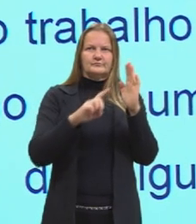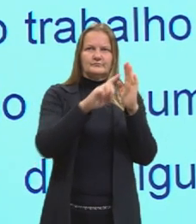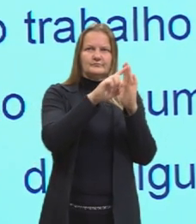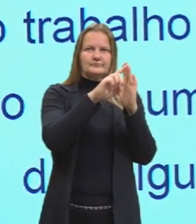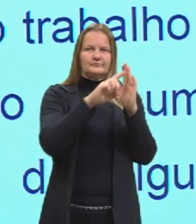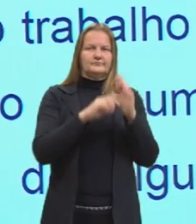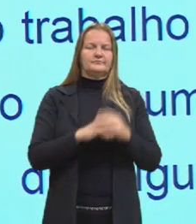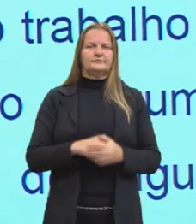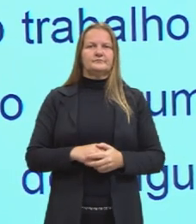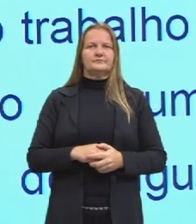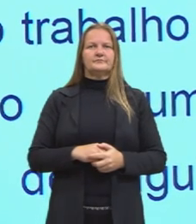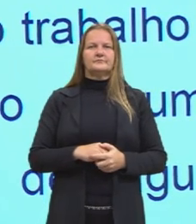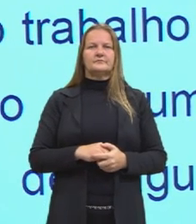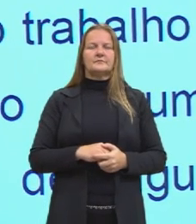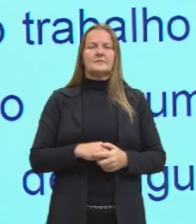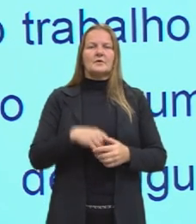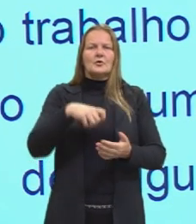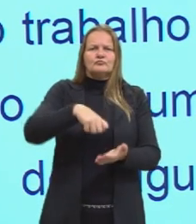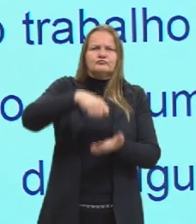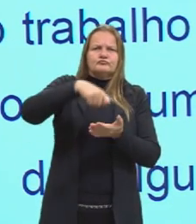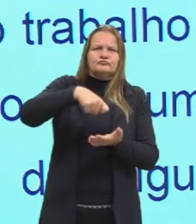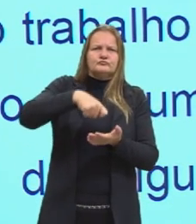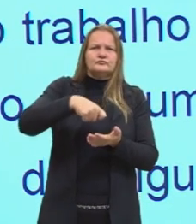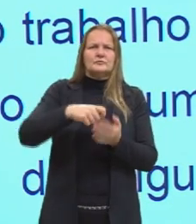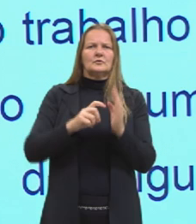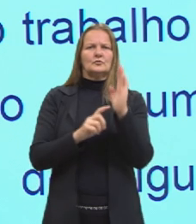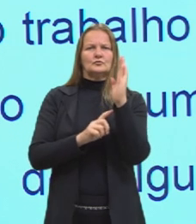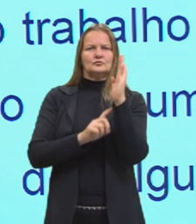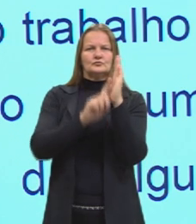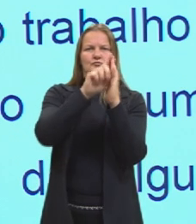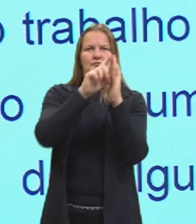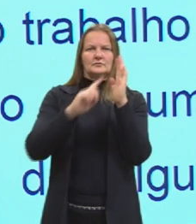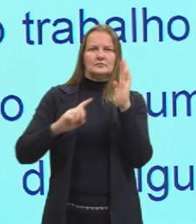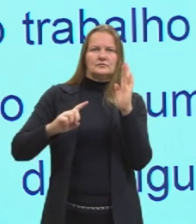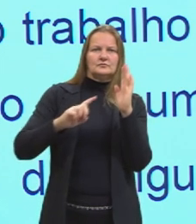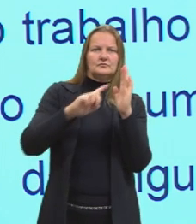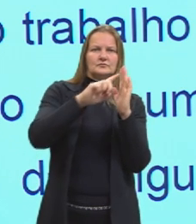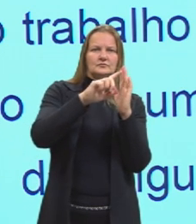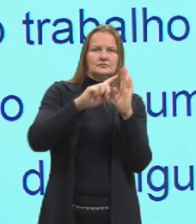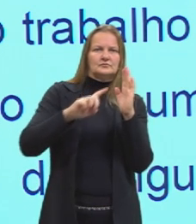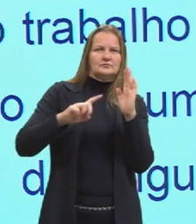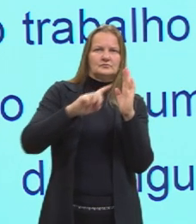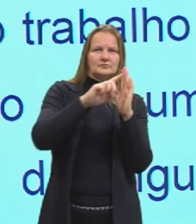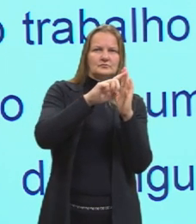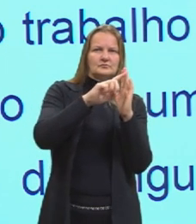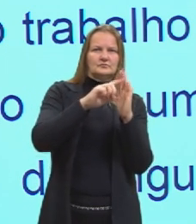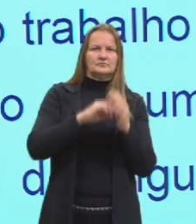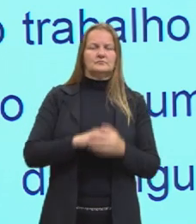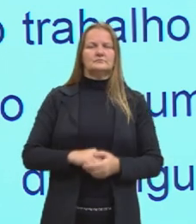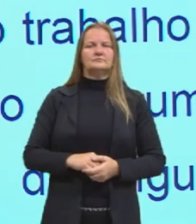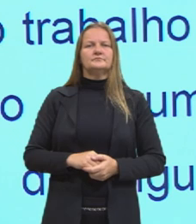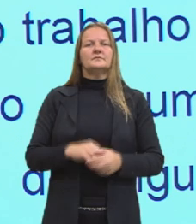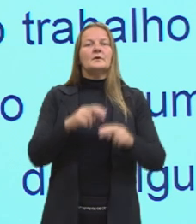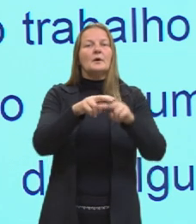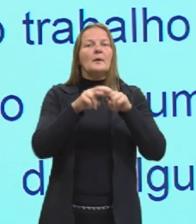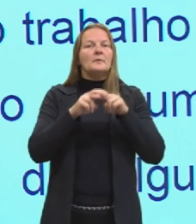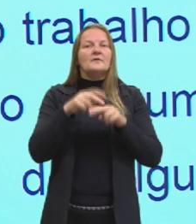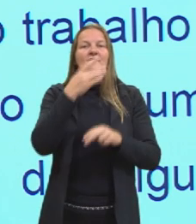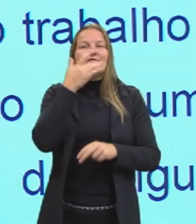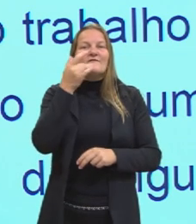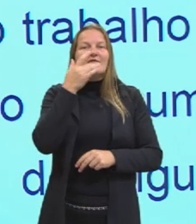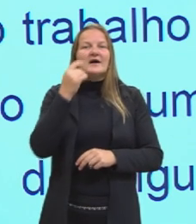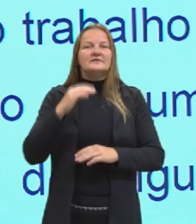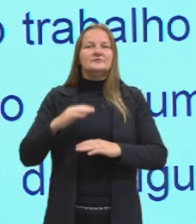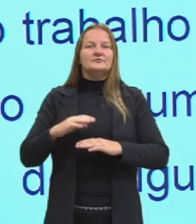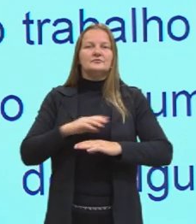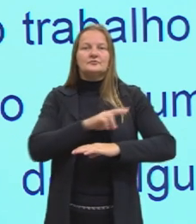mesmo que ele esteja realizando o trabalho na vertical na horizontal ele não vai estar realizando o trabalho por isso que é muito mais fácil